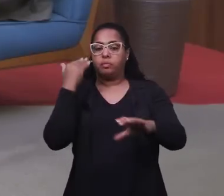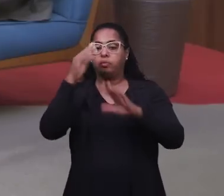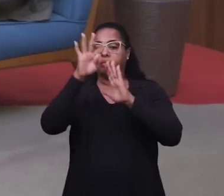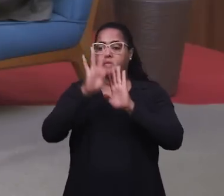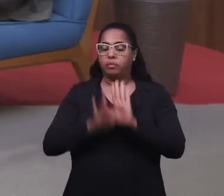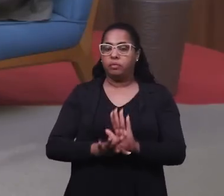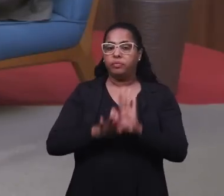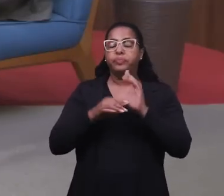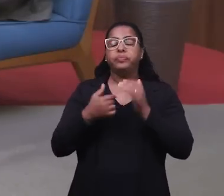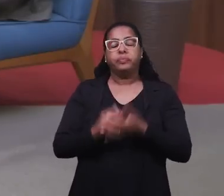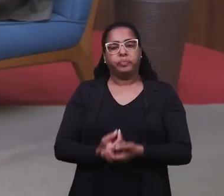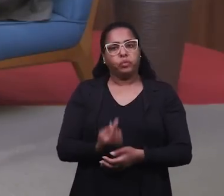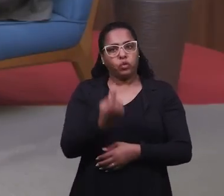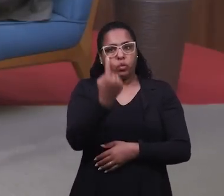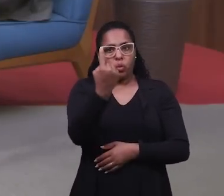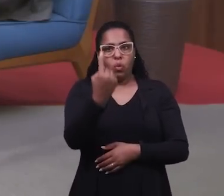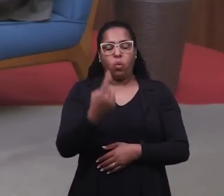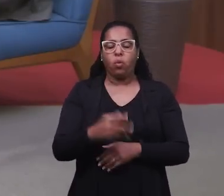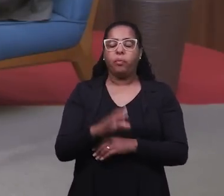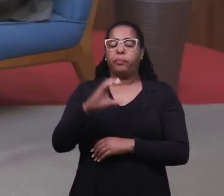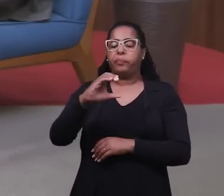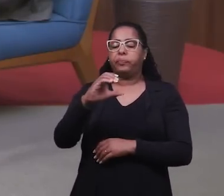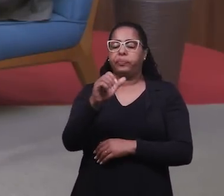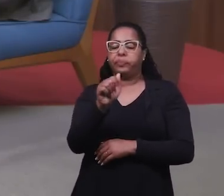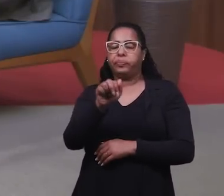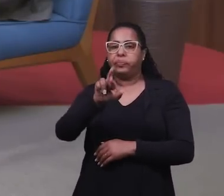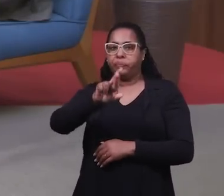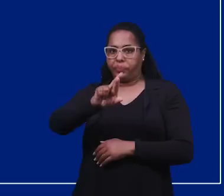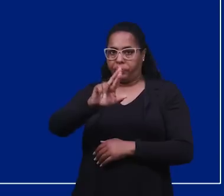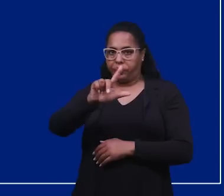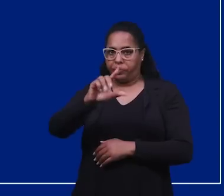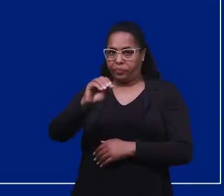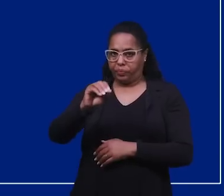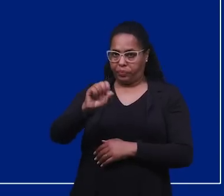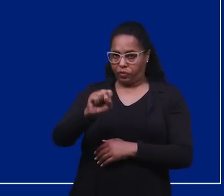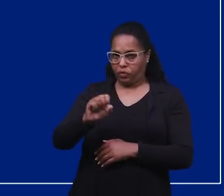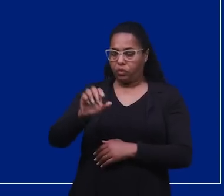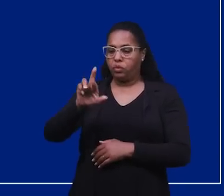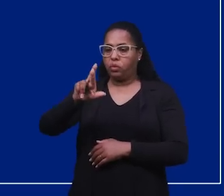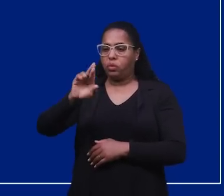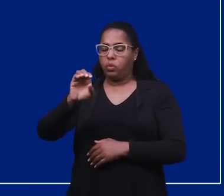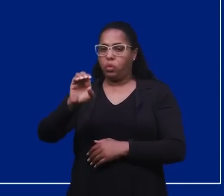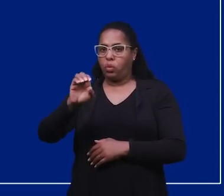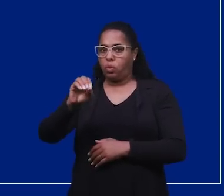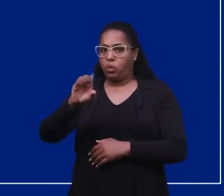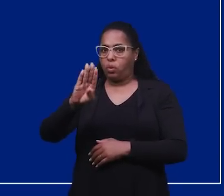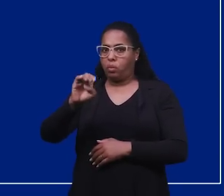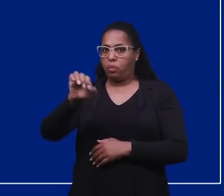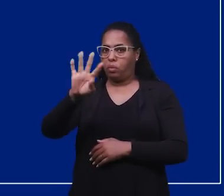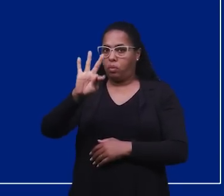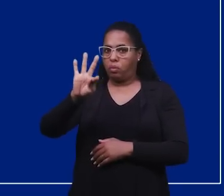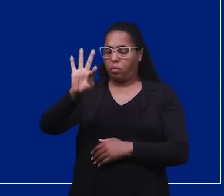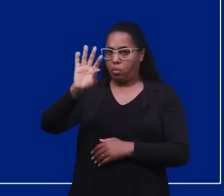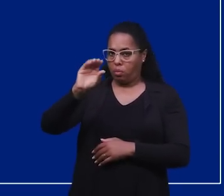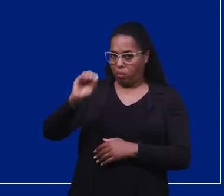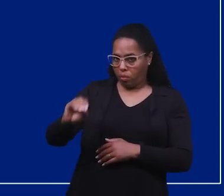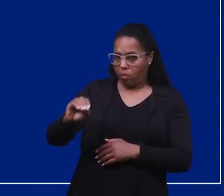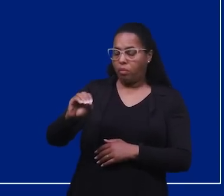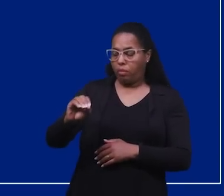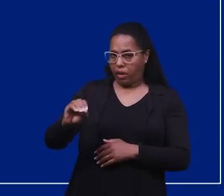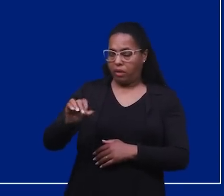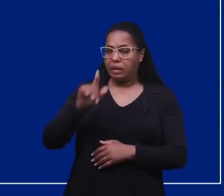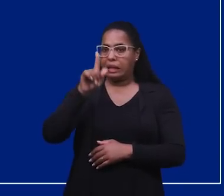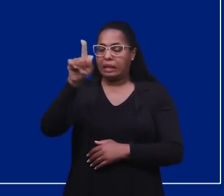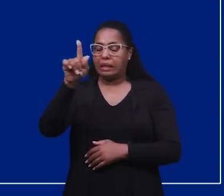texto. Uma delas foi mandada por Carlos Roberto Lopes. Ele é da cidade de Campo Grande, no